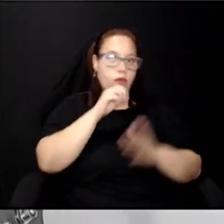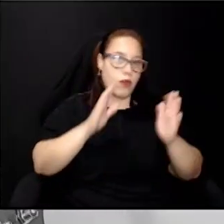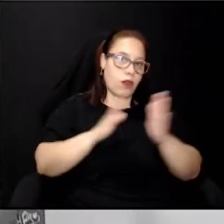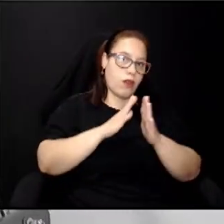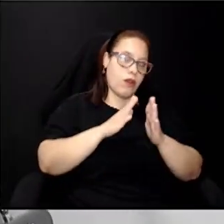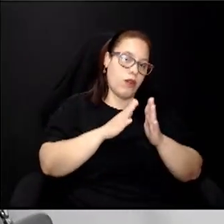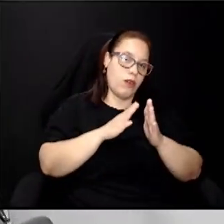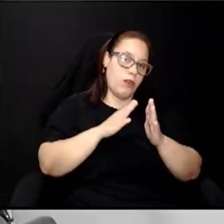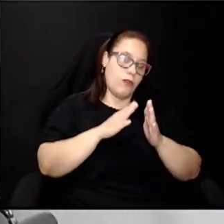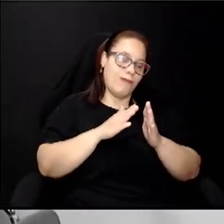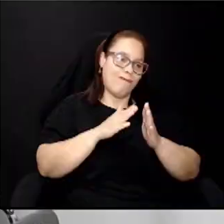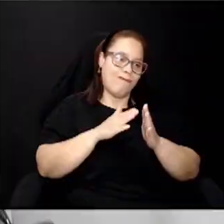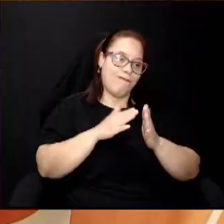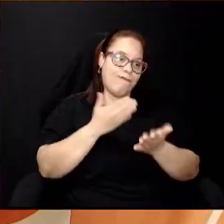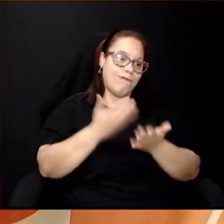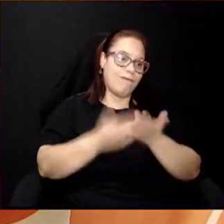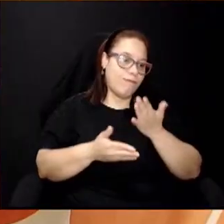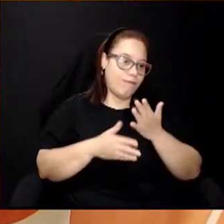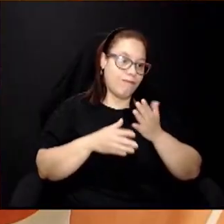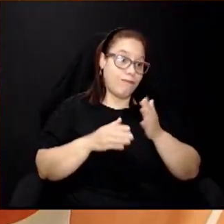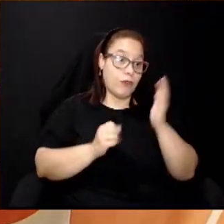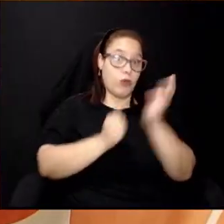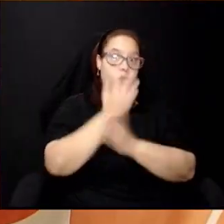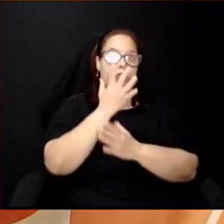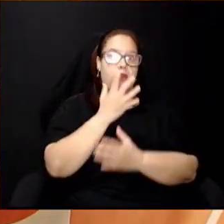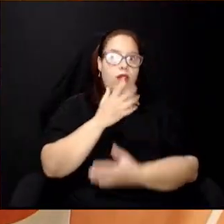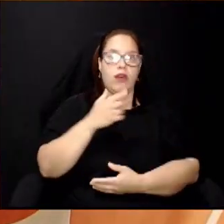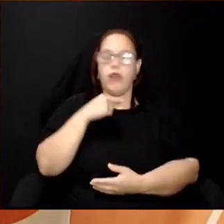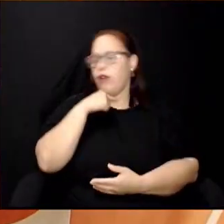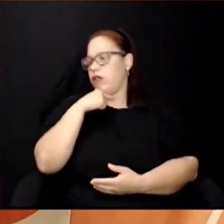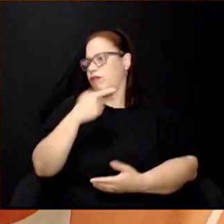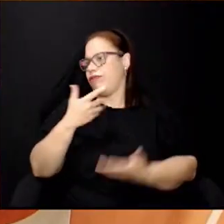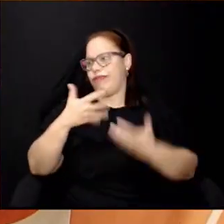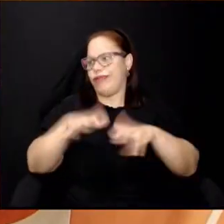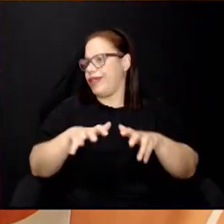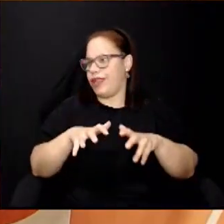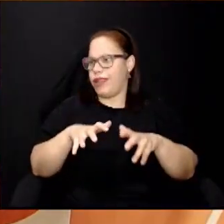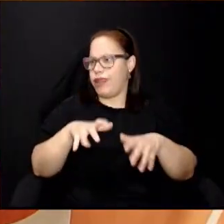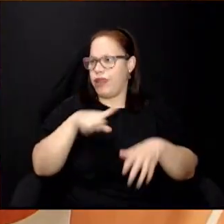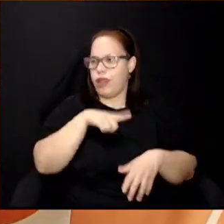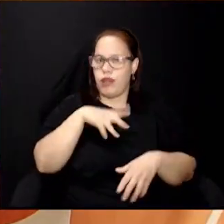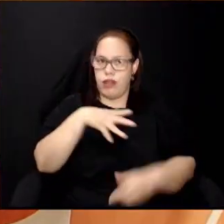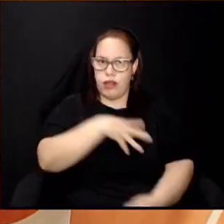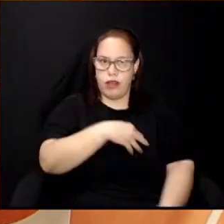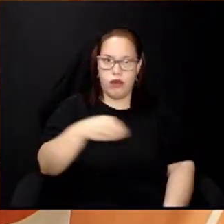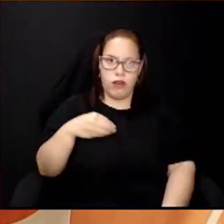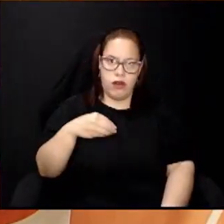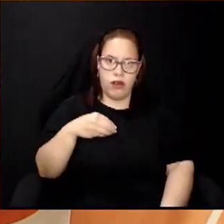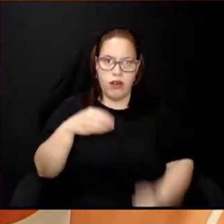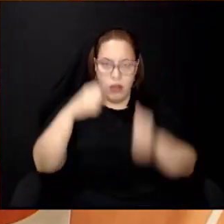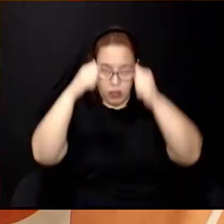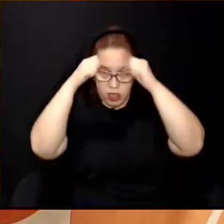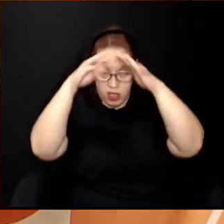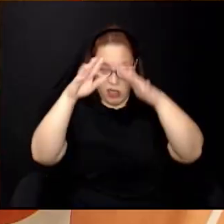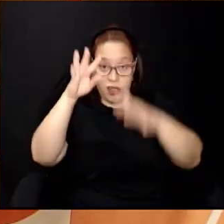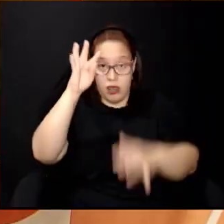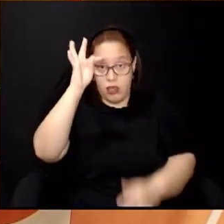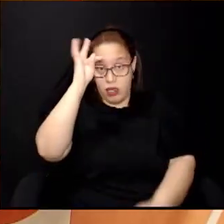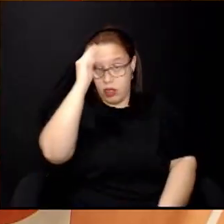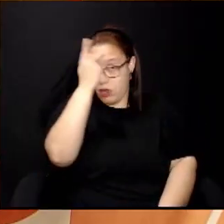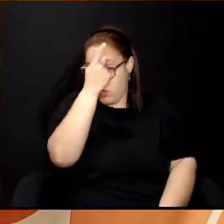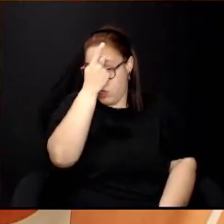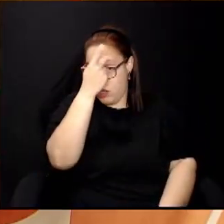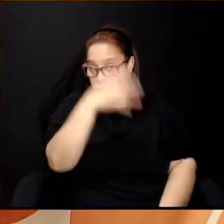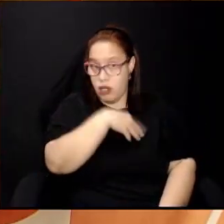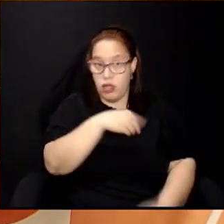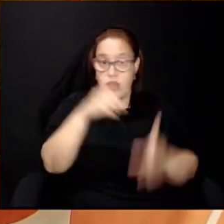lidar com tal descoberta. Ninguém quer ter um filho com autismo. Ninguém quer ter um filho com TDAH, ninguém quer ter um filho com deficiência